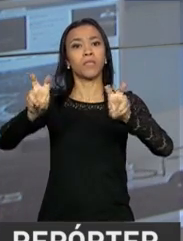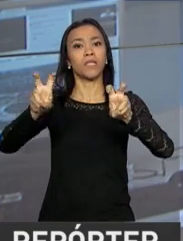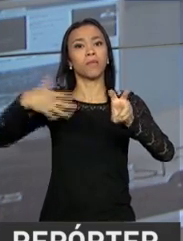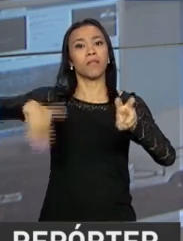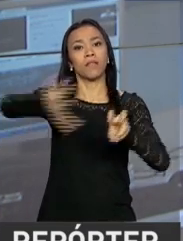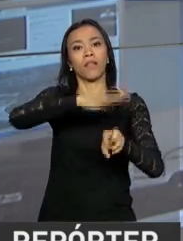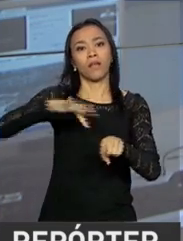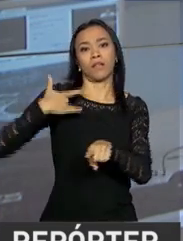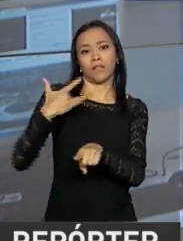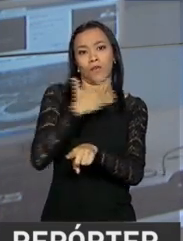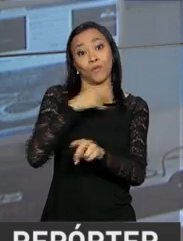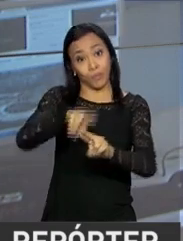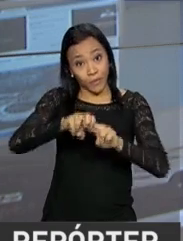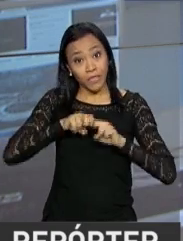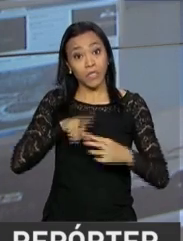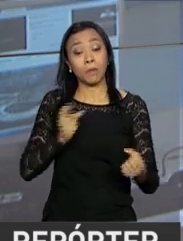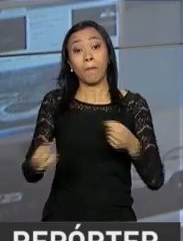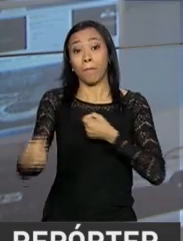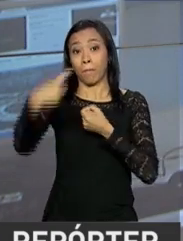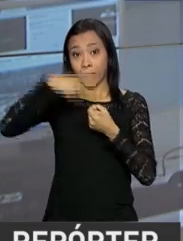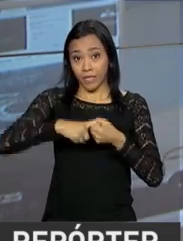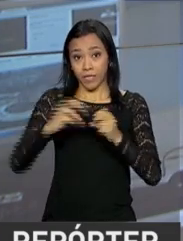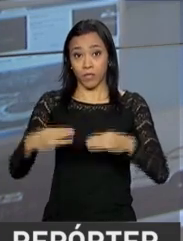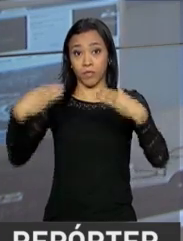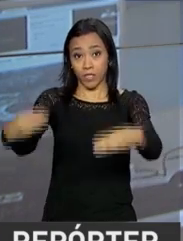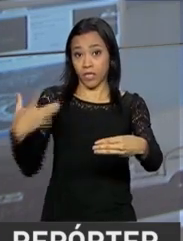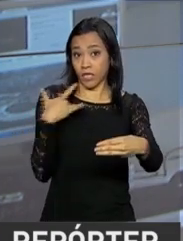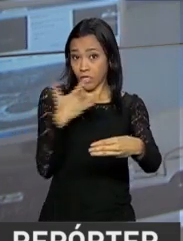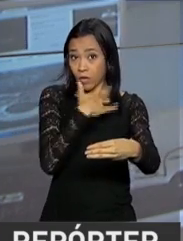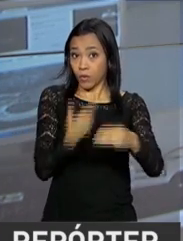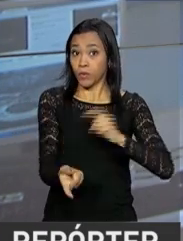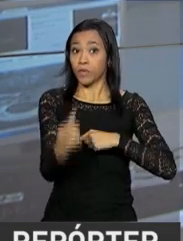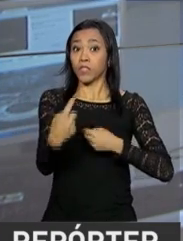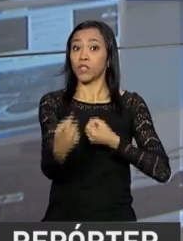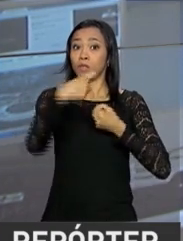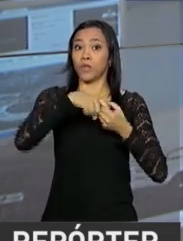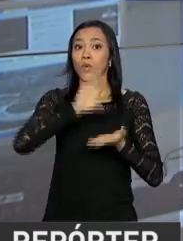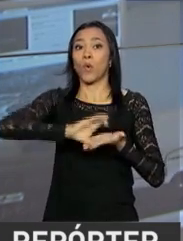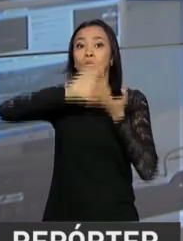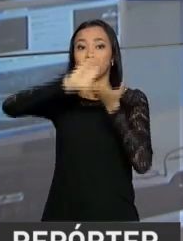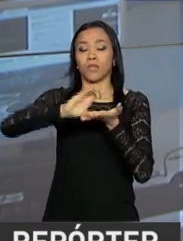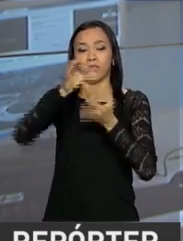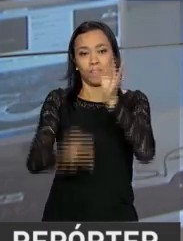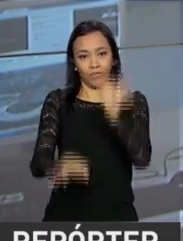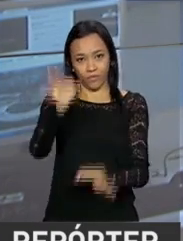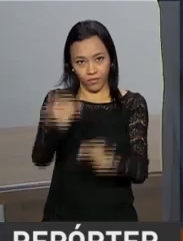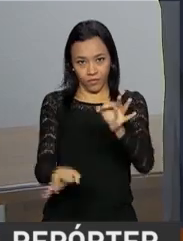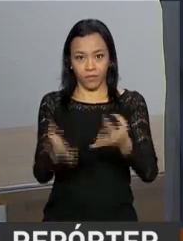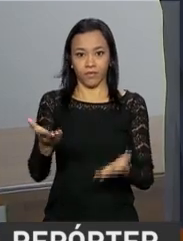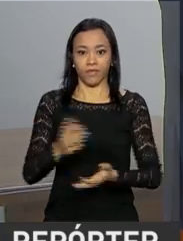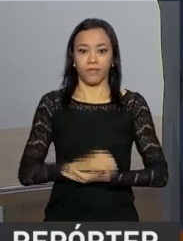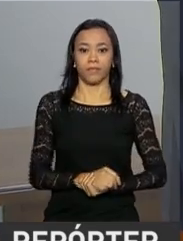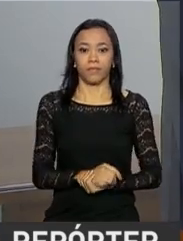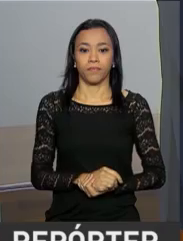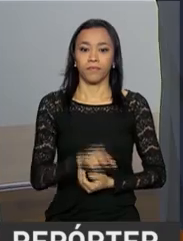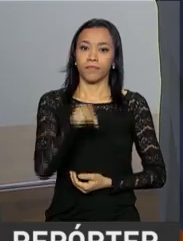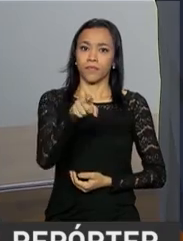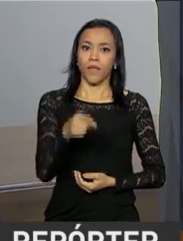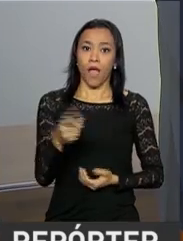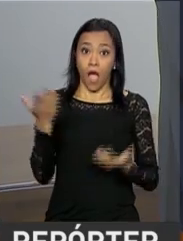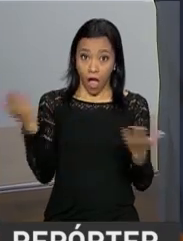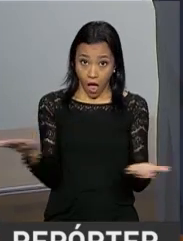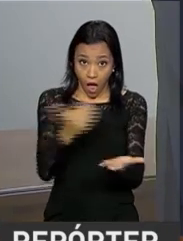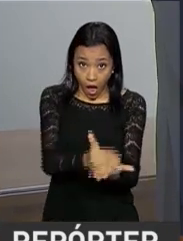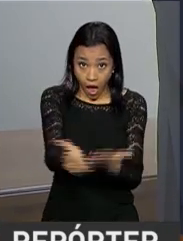Para isso, foi firmada uma parceria entre o Ministério da Saúde e o Conselho Nacional de Justiça. A partir de